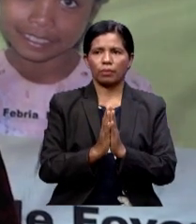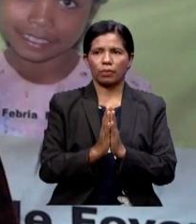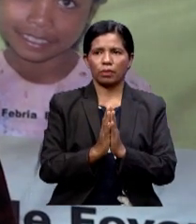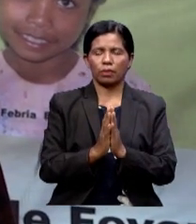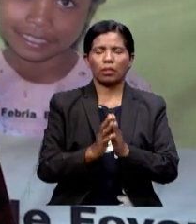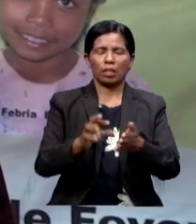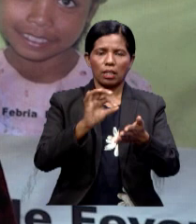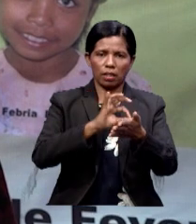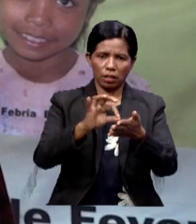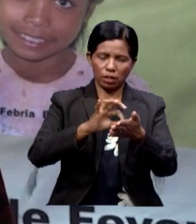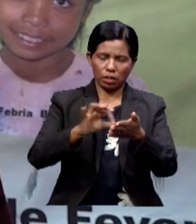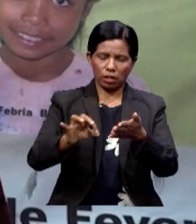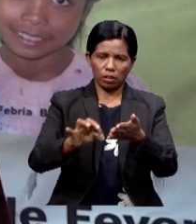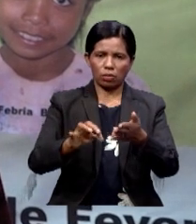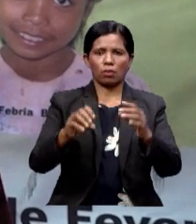registro,